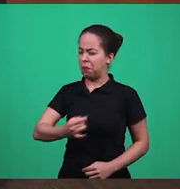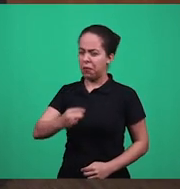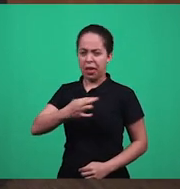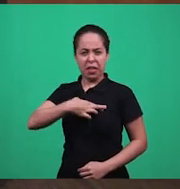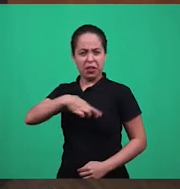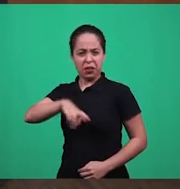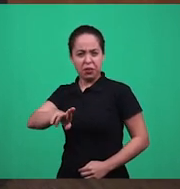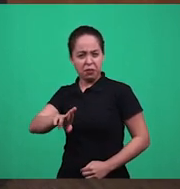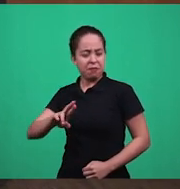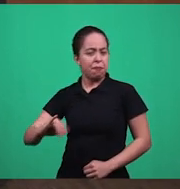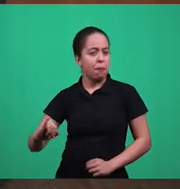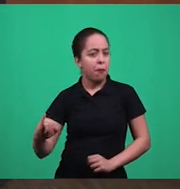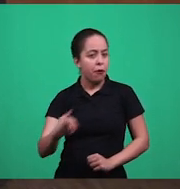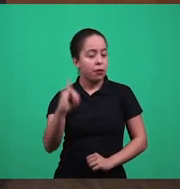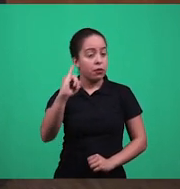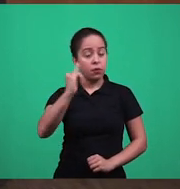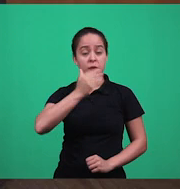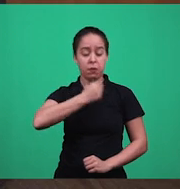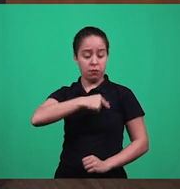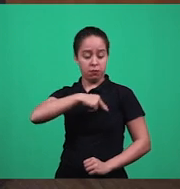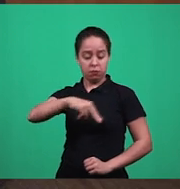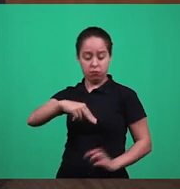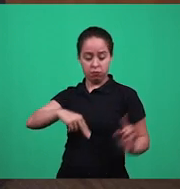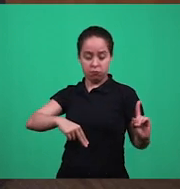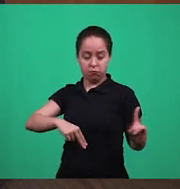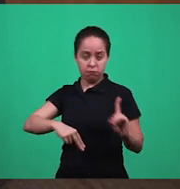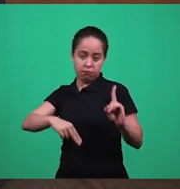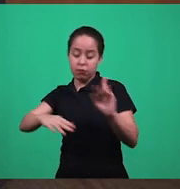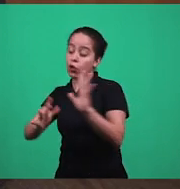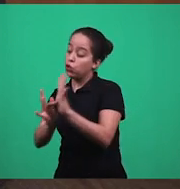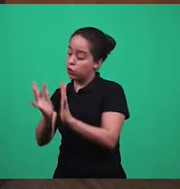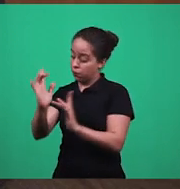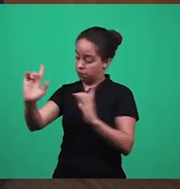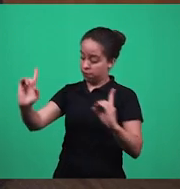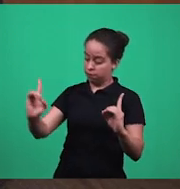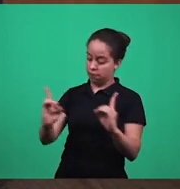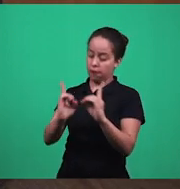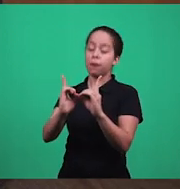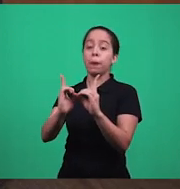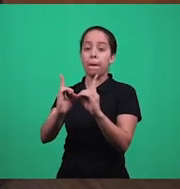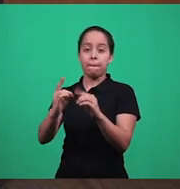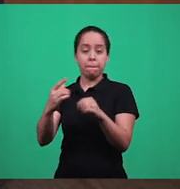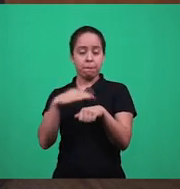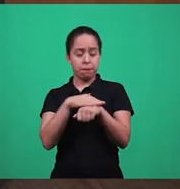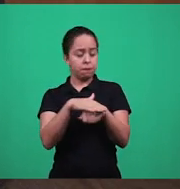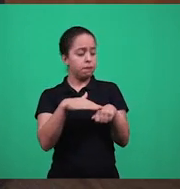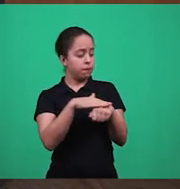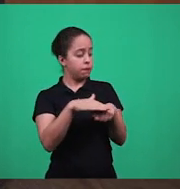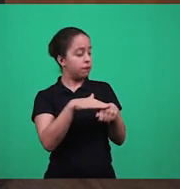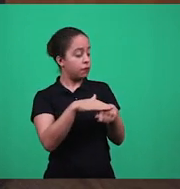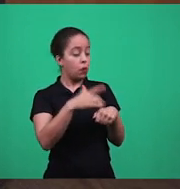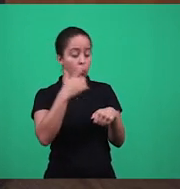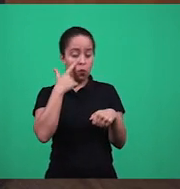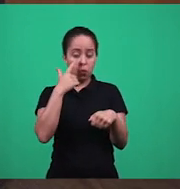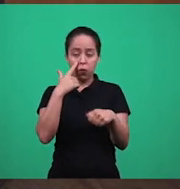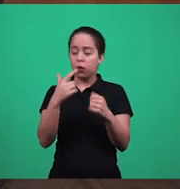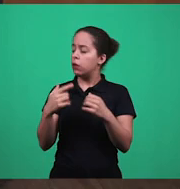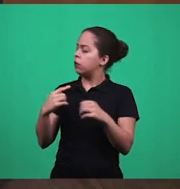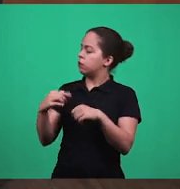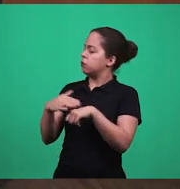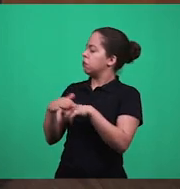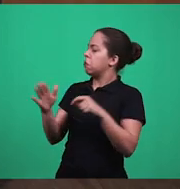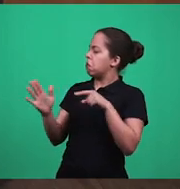religioso. Foi até Jesus e o Senhor lhe falou a Nicodemos sobre o